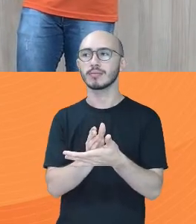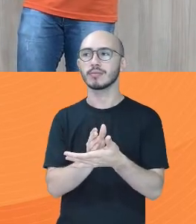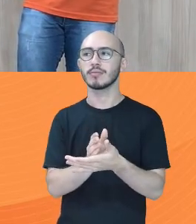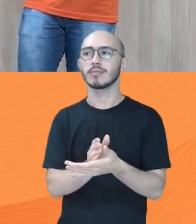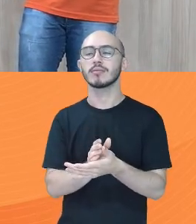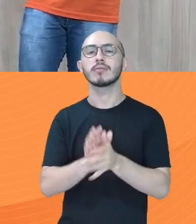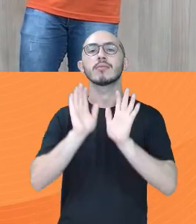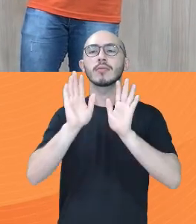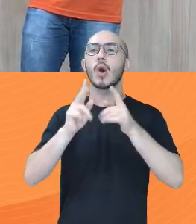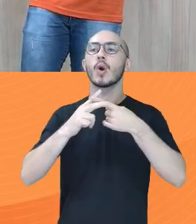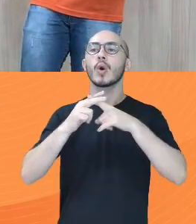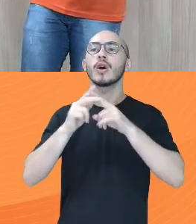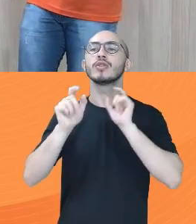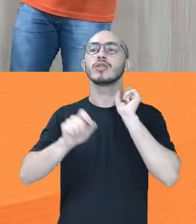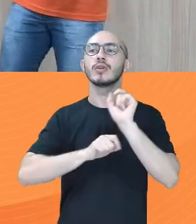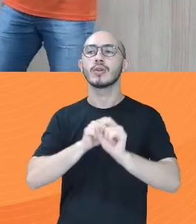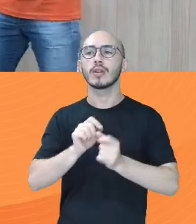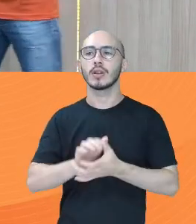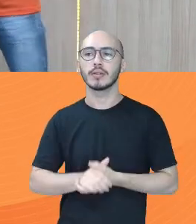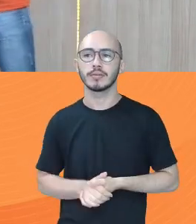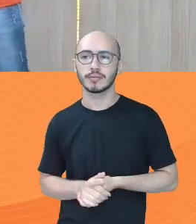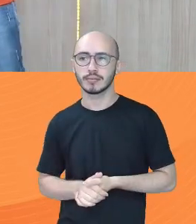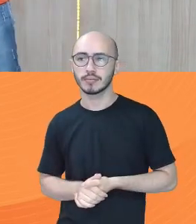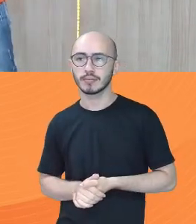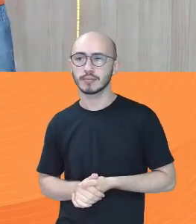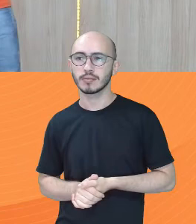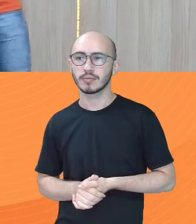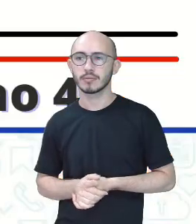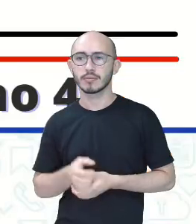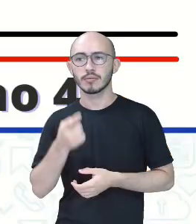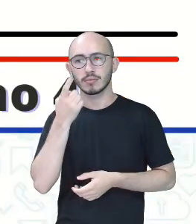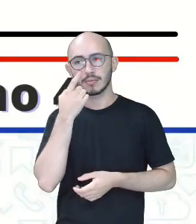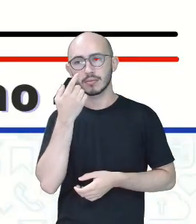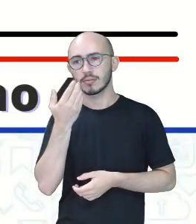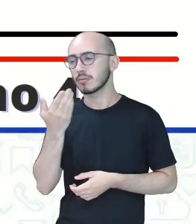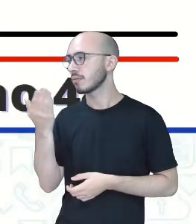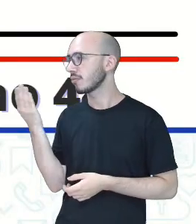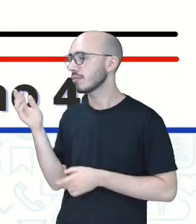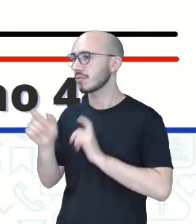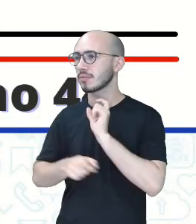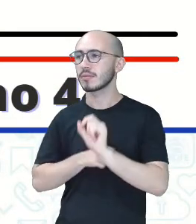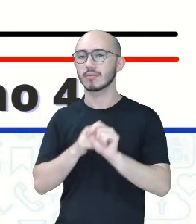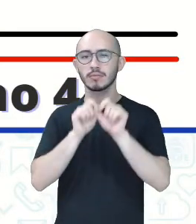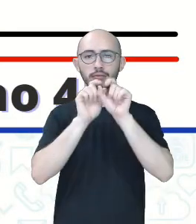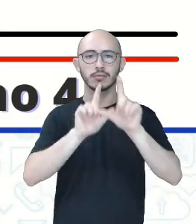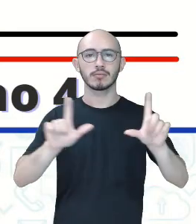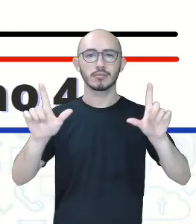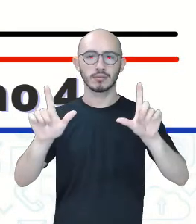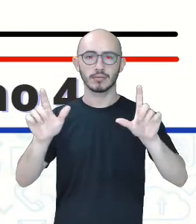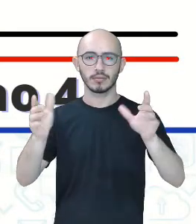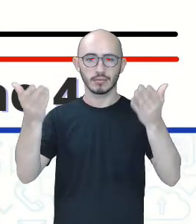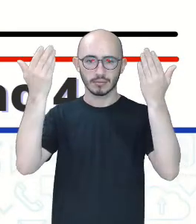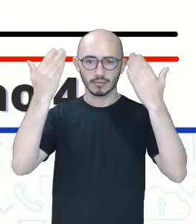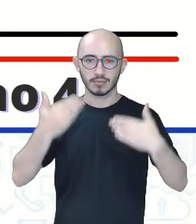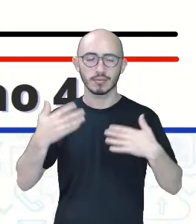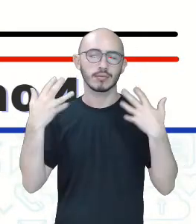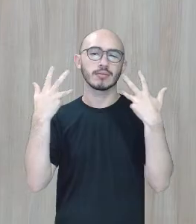eu vou logo corrigir aqui, né? Aqui não é 21, tá? Billy, me coloca aí, bonitinho, na